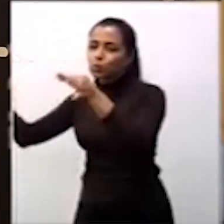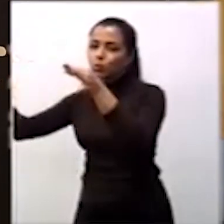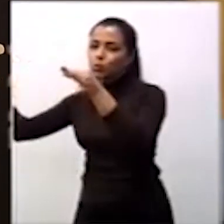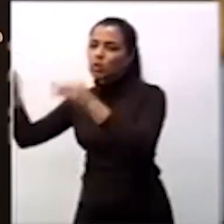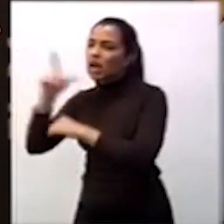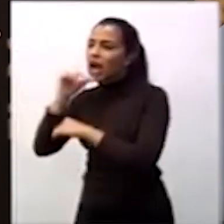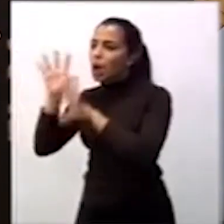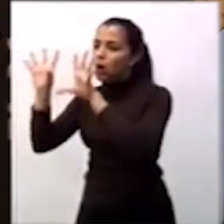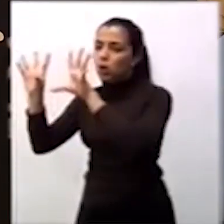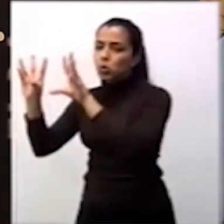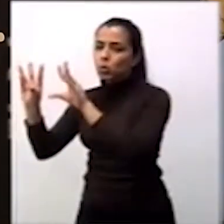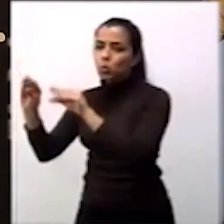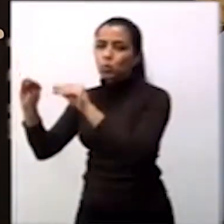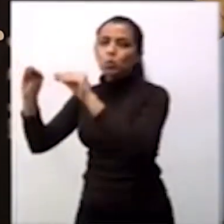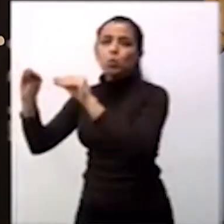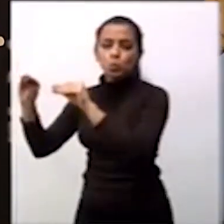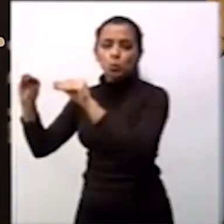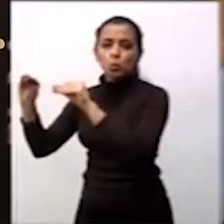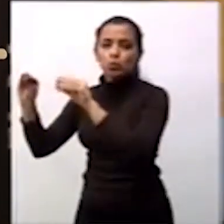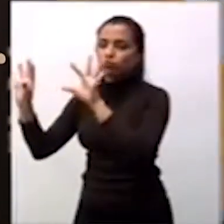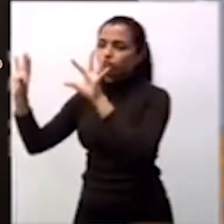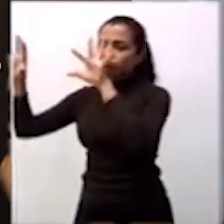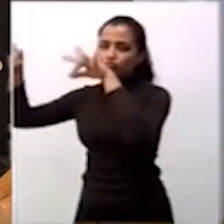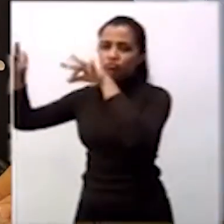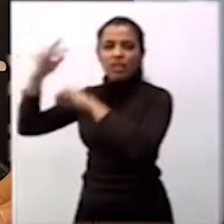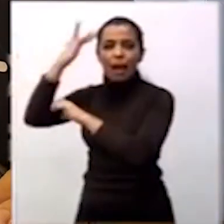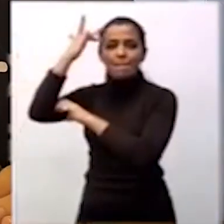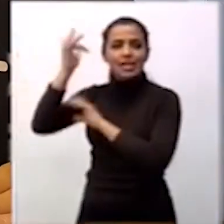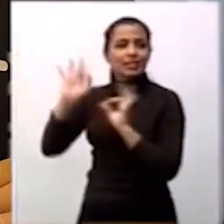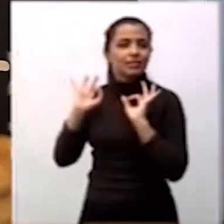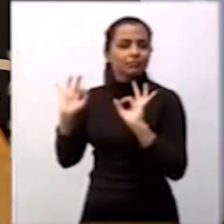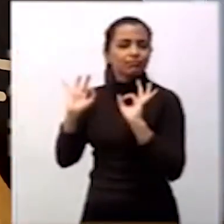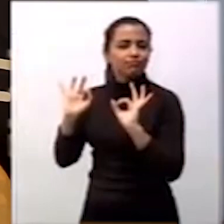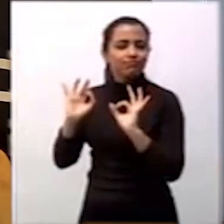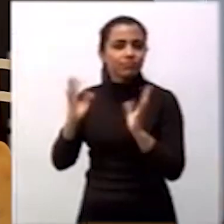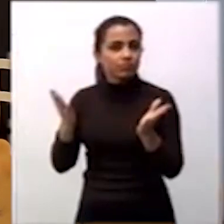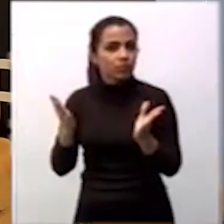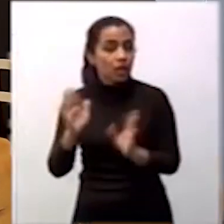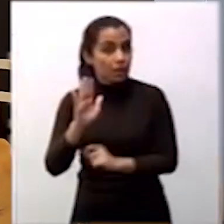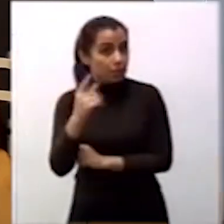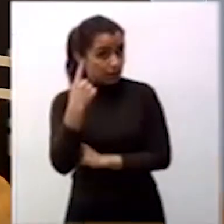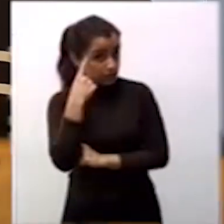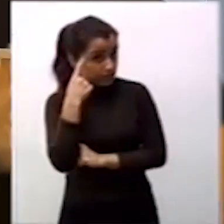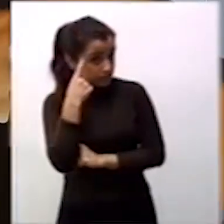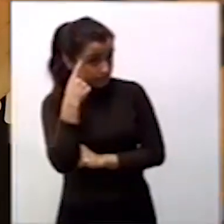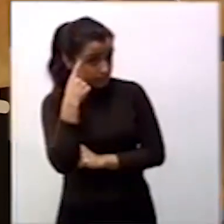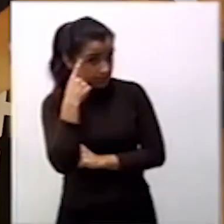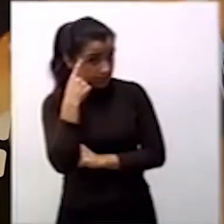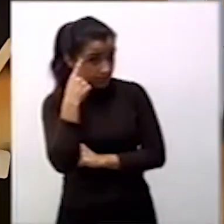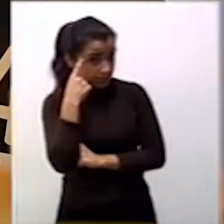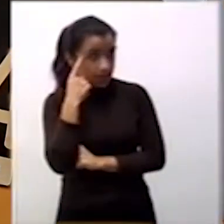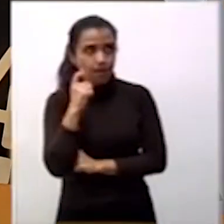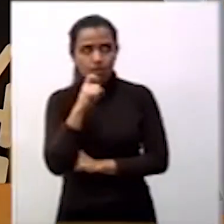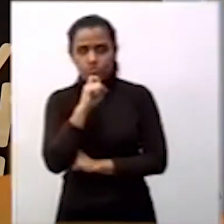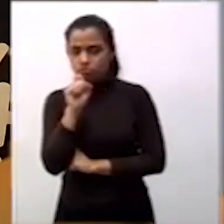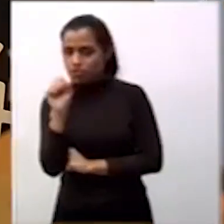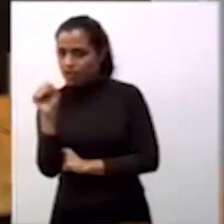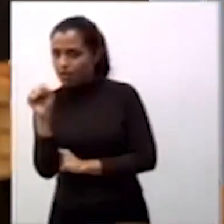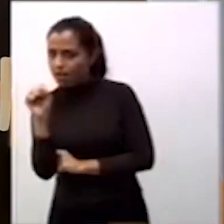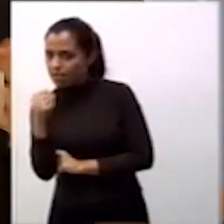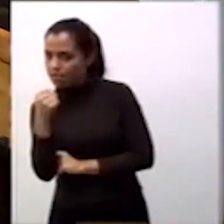dá certinho. Coloco os pregadores, ela fica ali e amanhã ela está sequinha. Mas aí pensa comigo, a